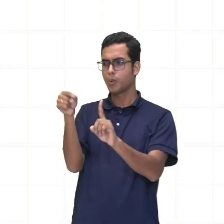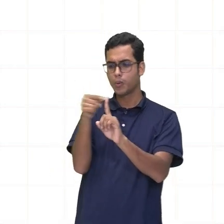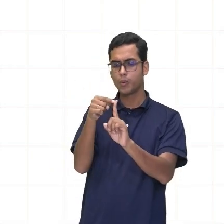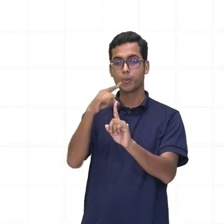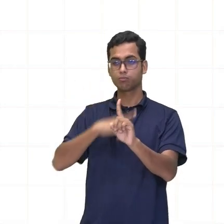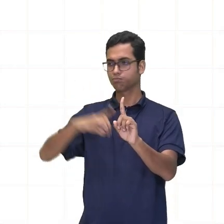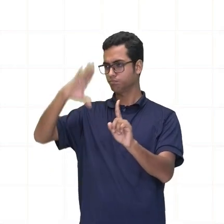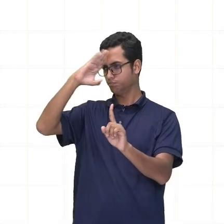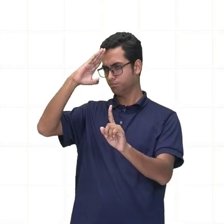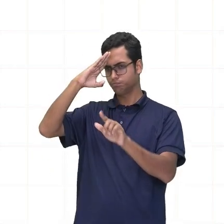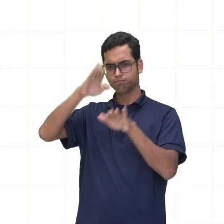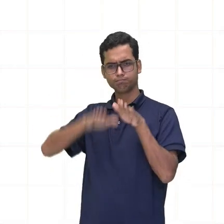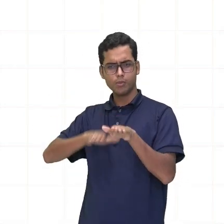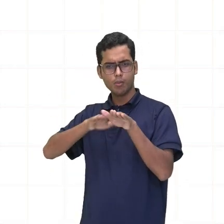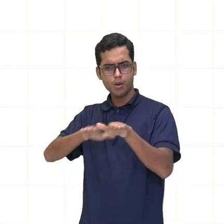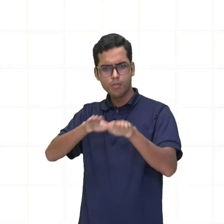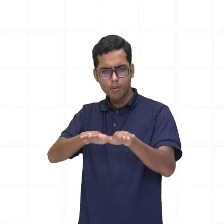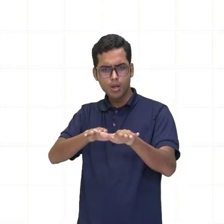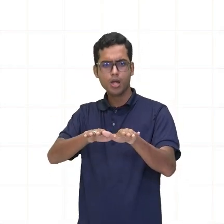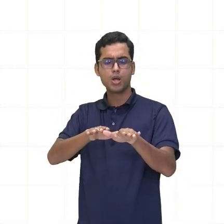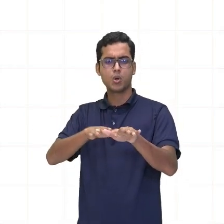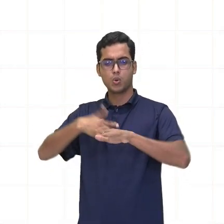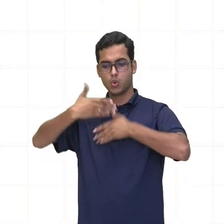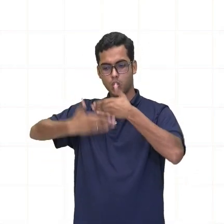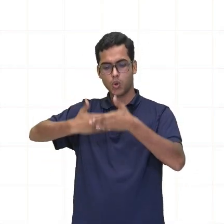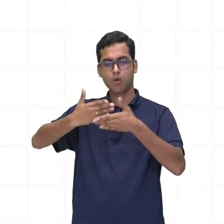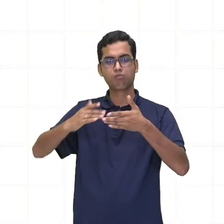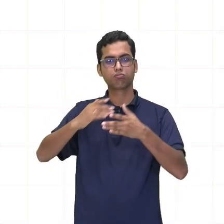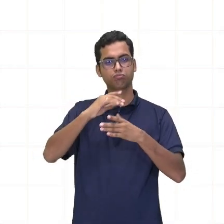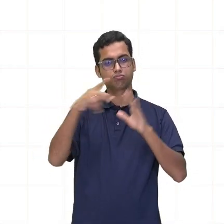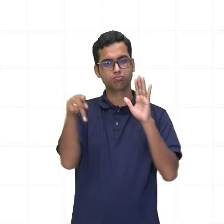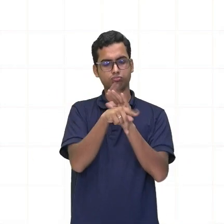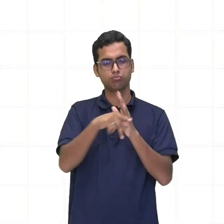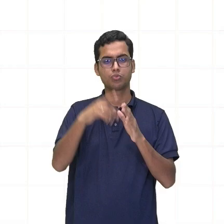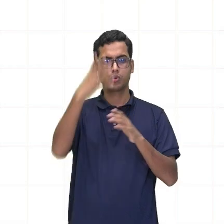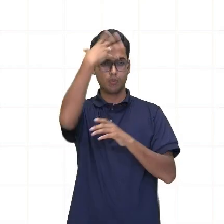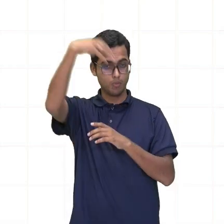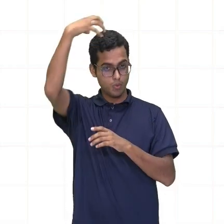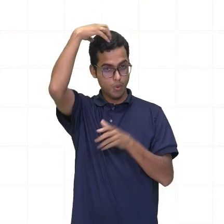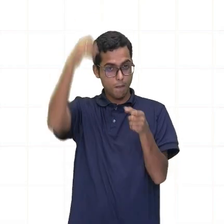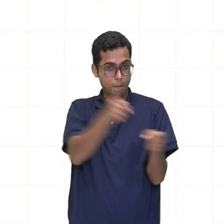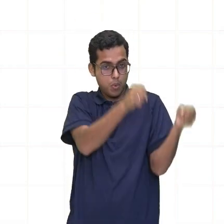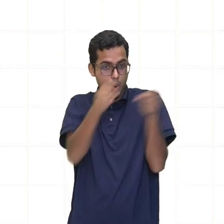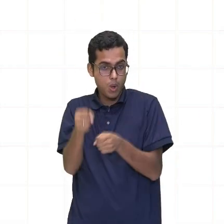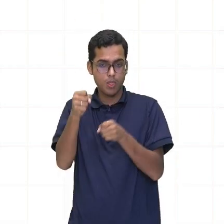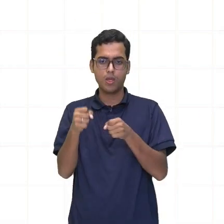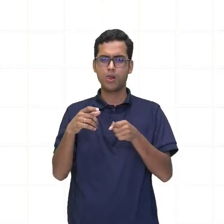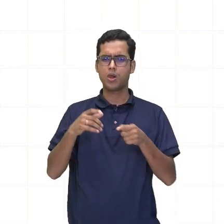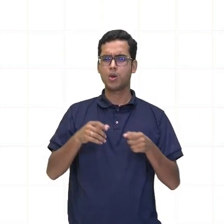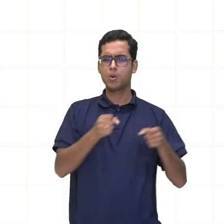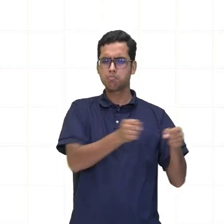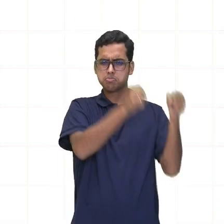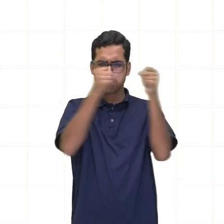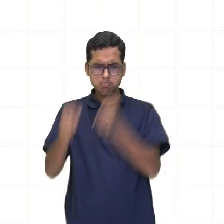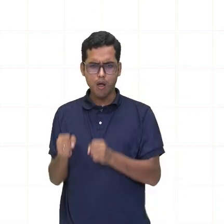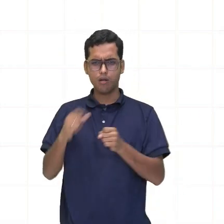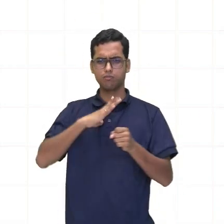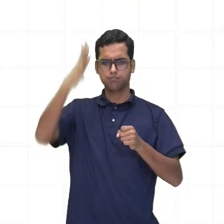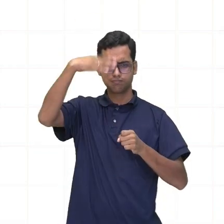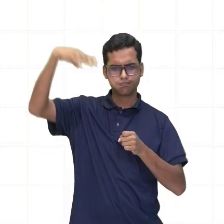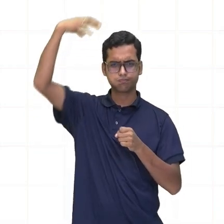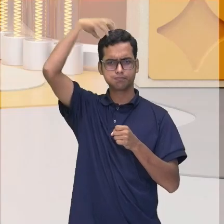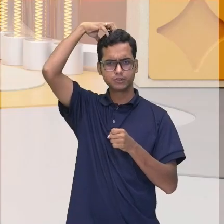exército nesse processo de fortalecimento do poder monárquico. Então, já temos a construção desse